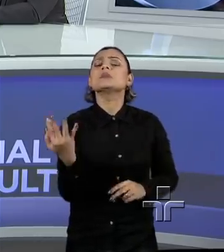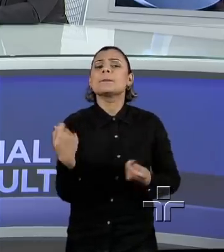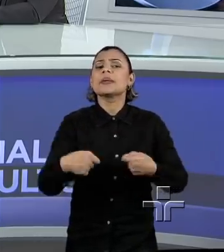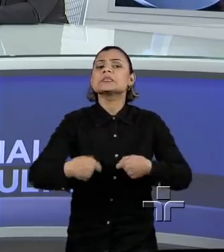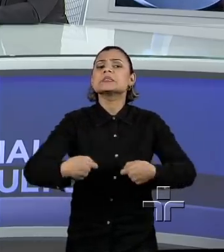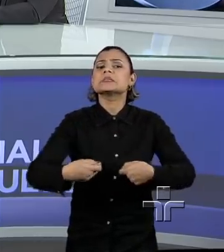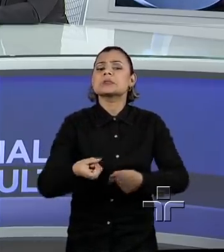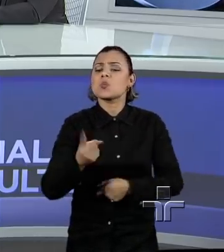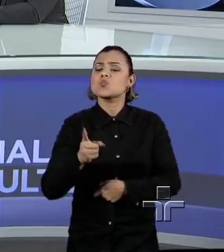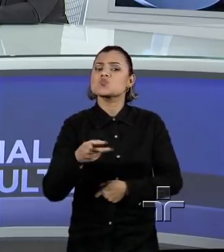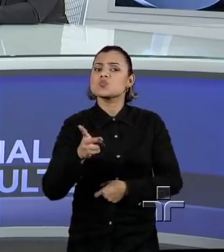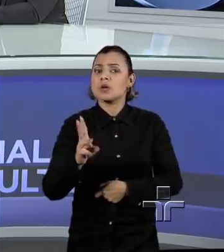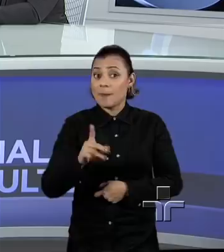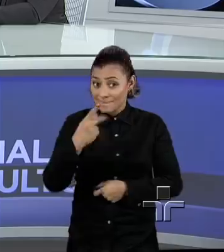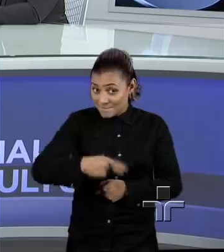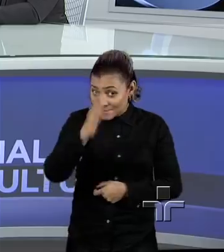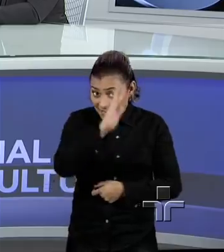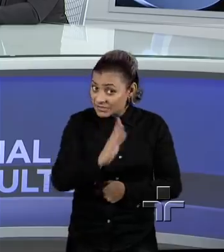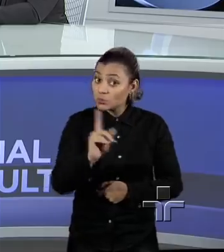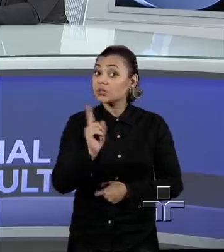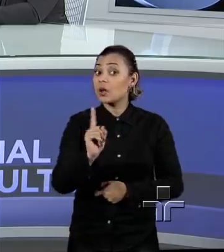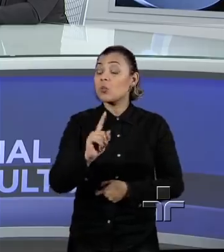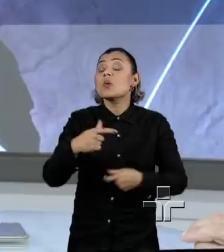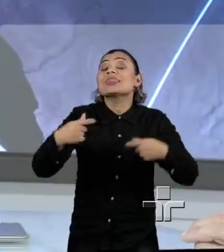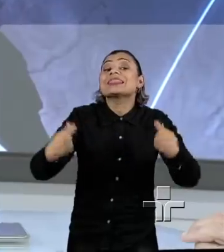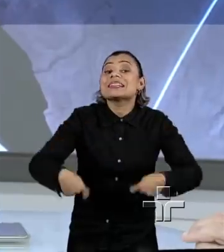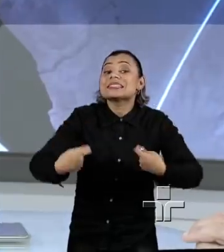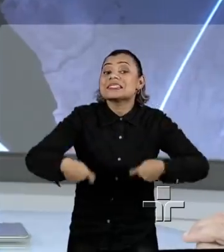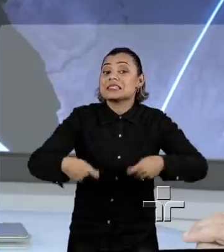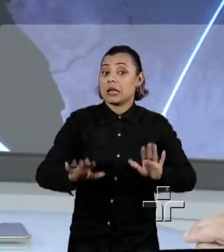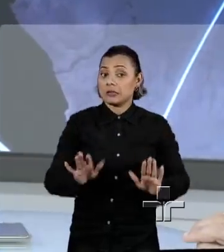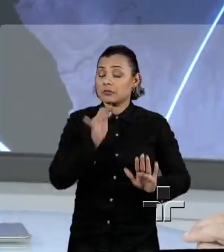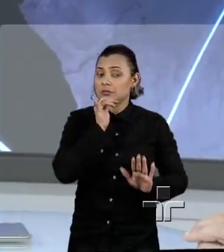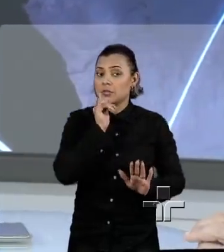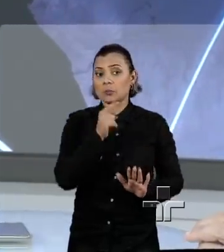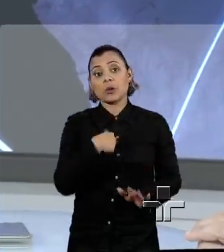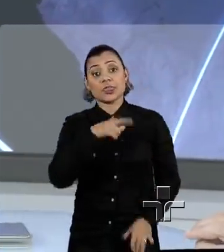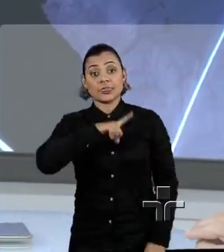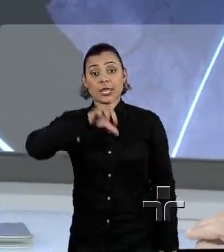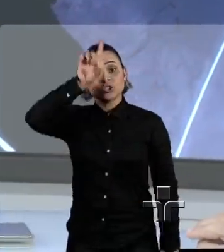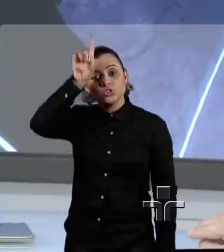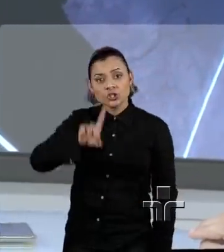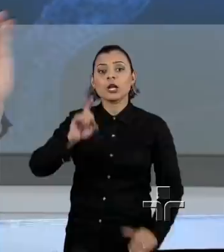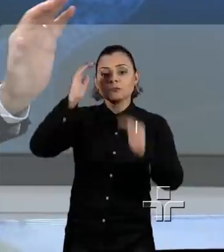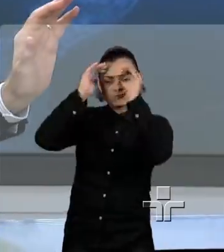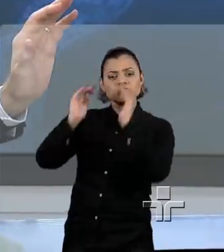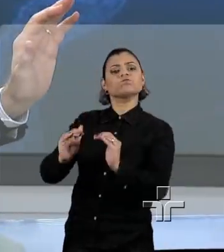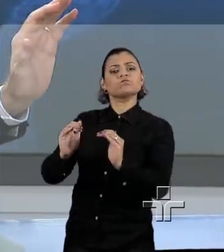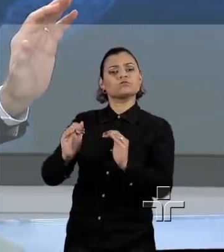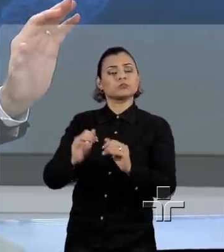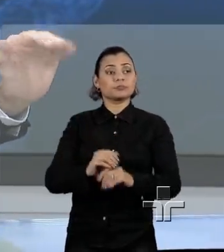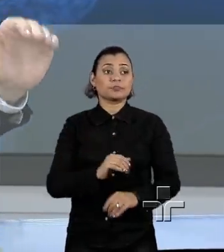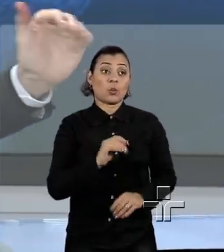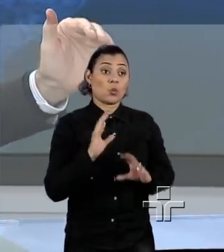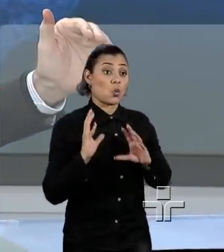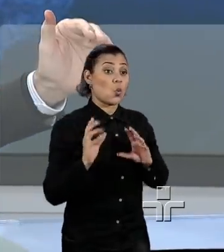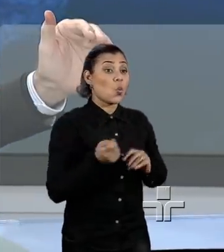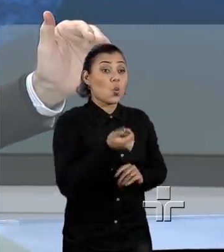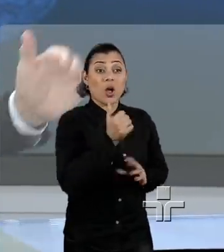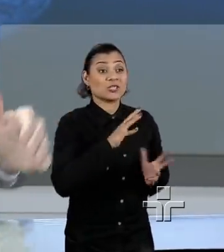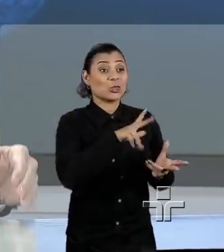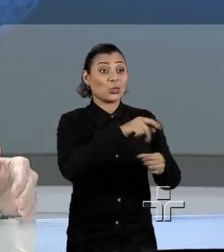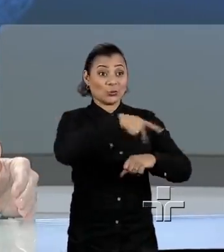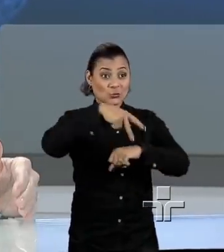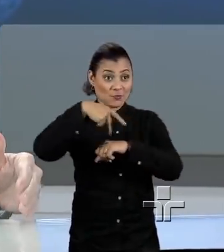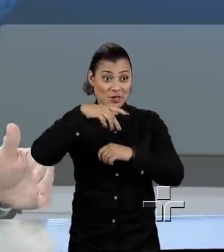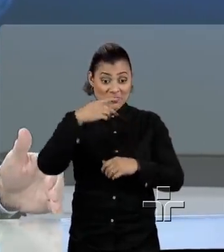instâncias, não é no Brasil. O que seria necessário para falar assim, não, você tem o seu direito respeitado? Em quase todos os países do mundo, depois da segunda